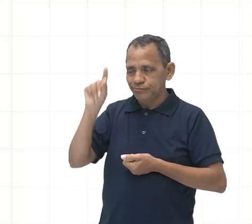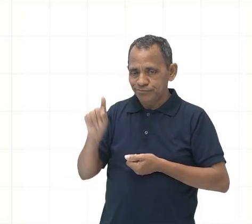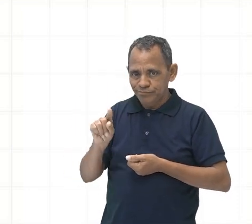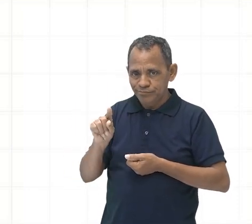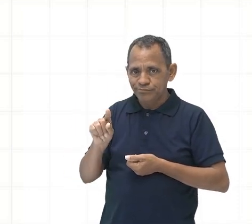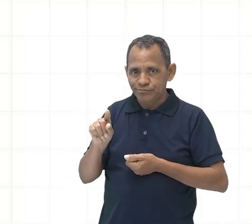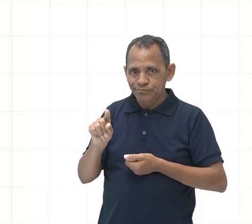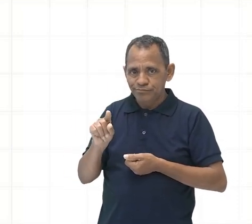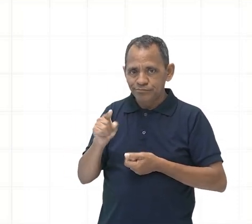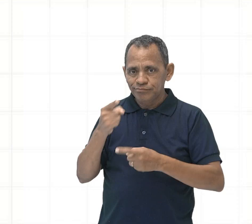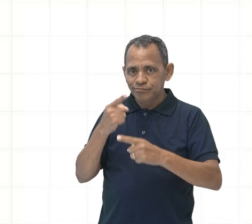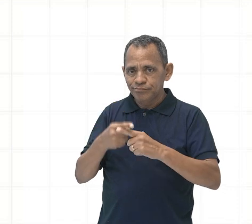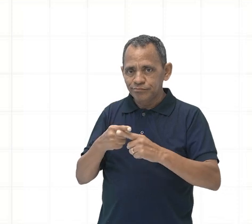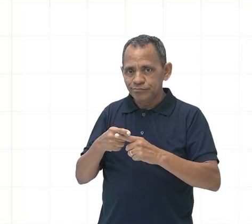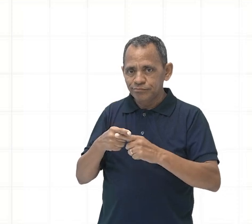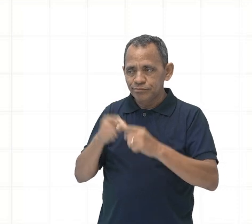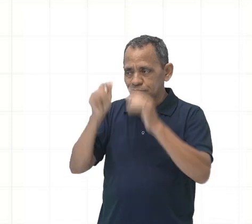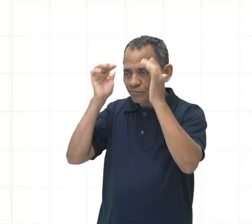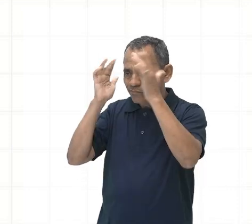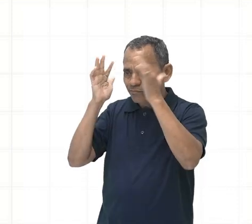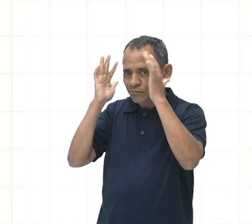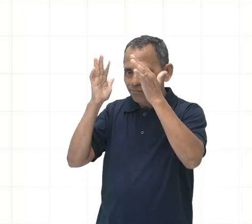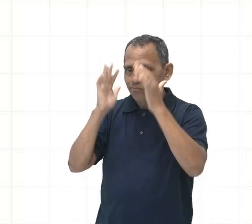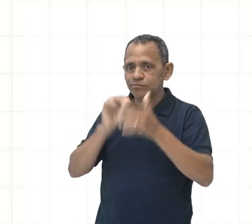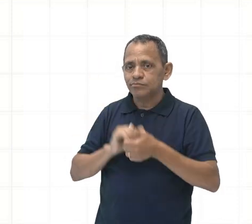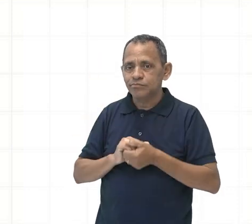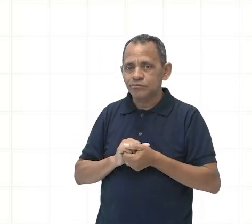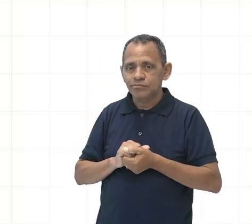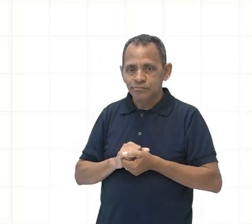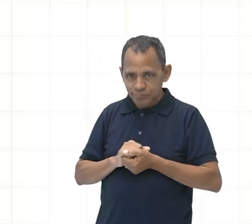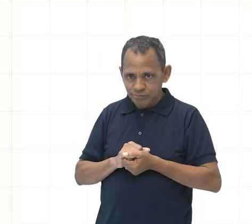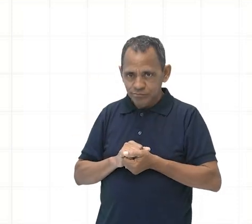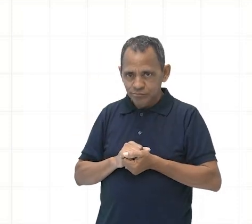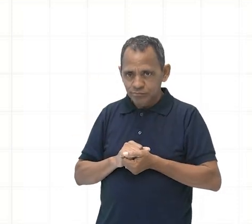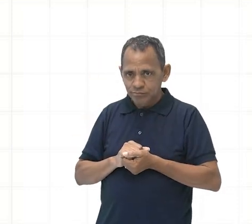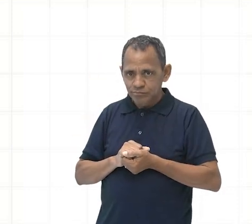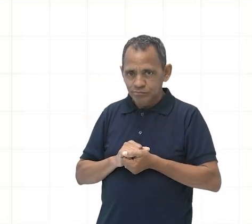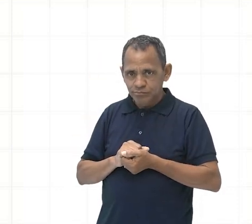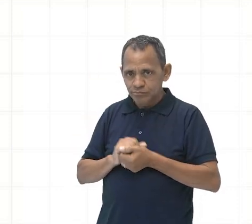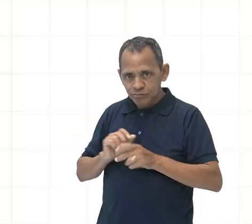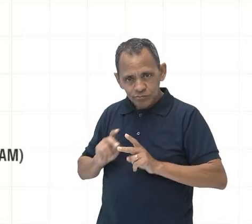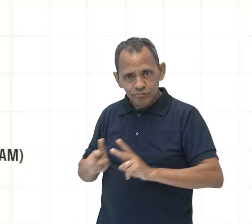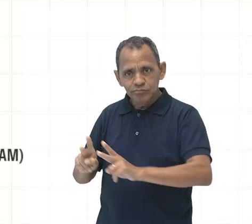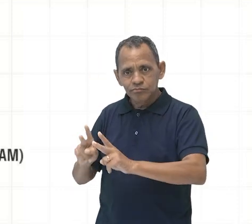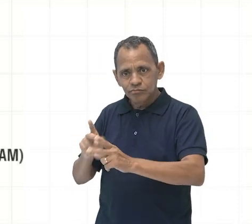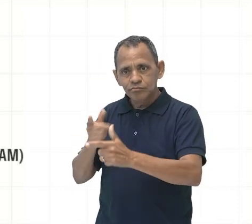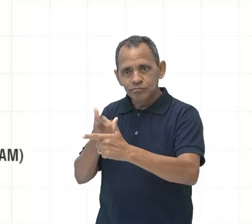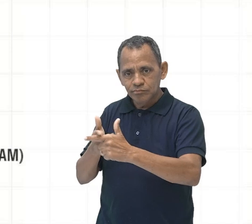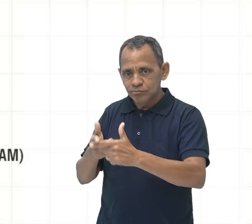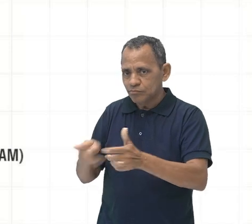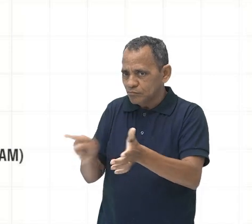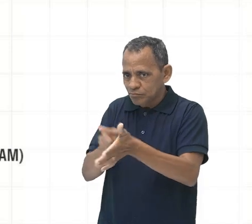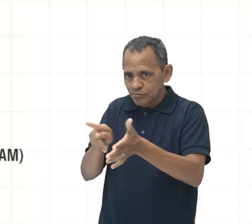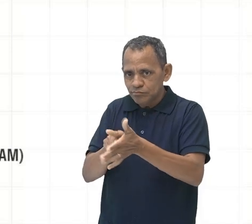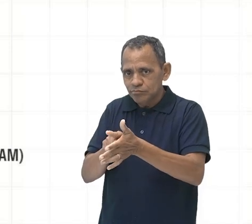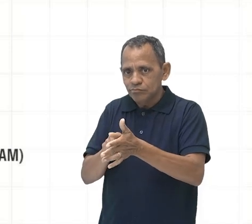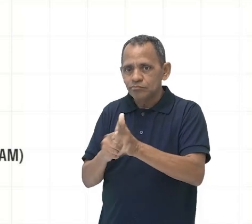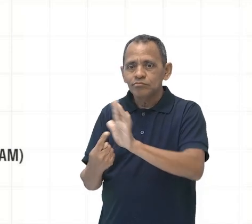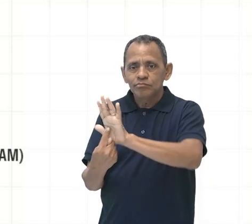diminuir. Porque se a gente imaginar que for mantida, o próprio problema já traz, ó. Ele fala